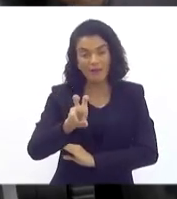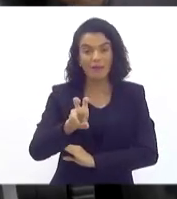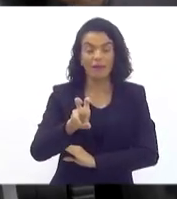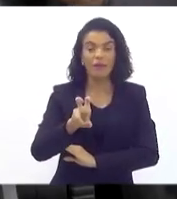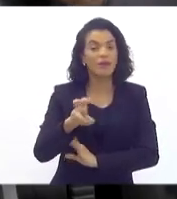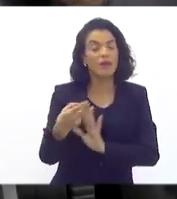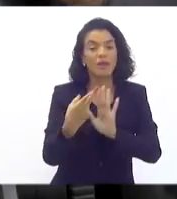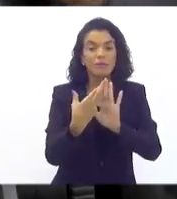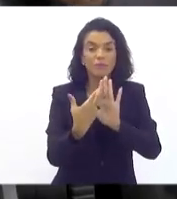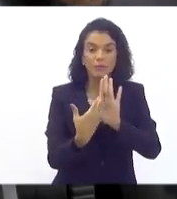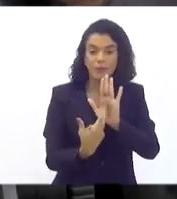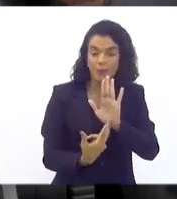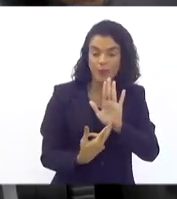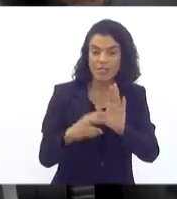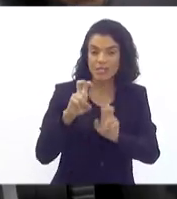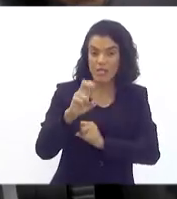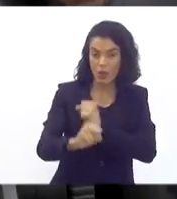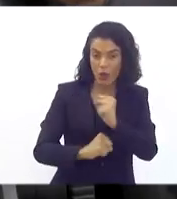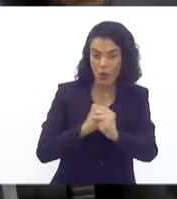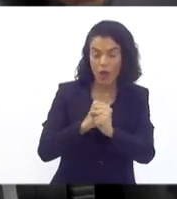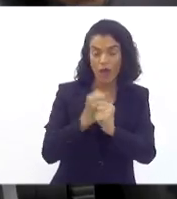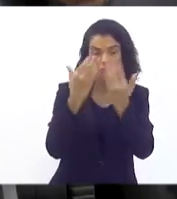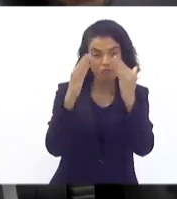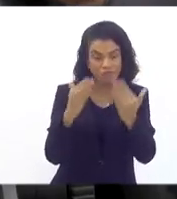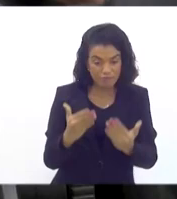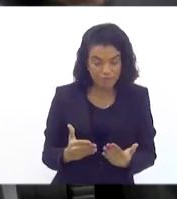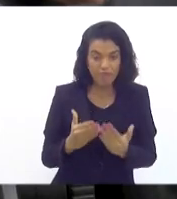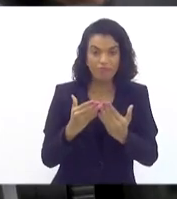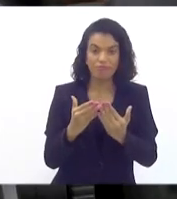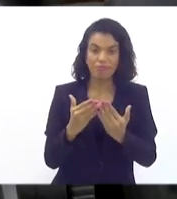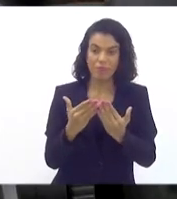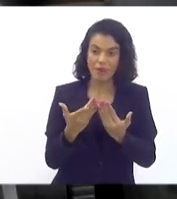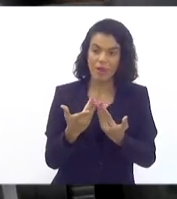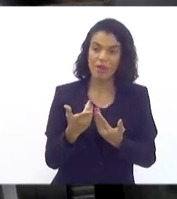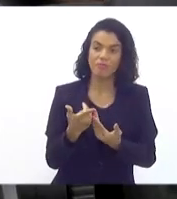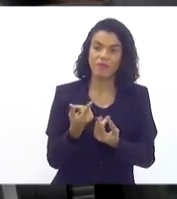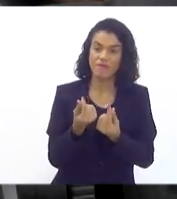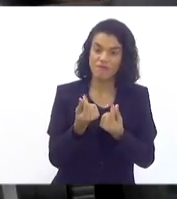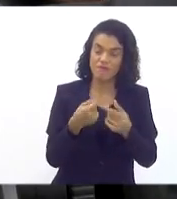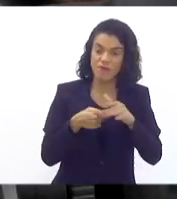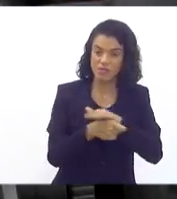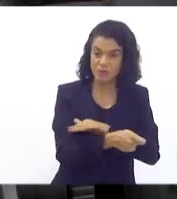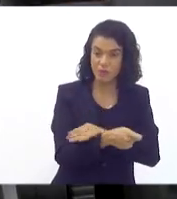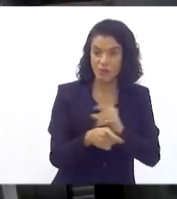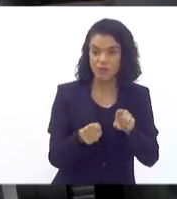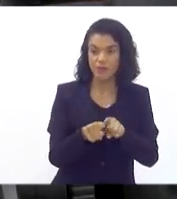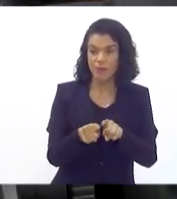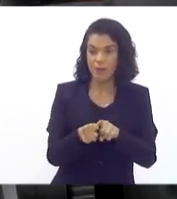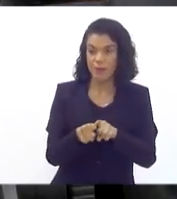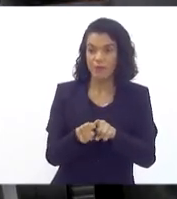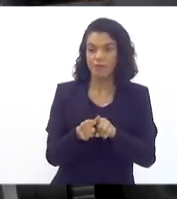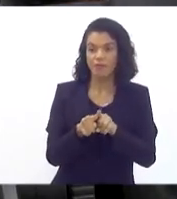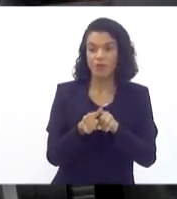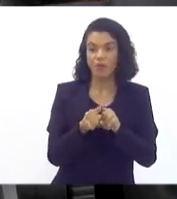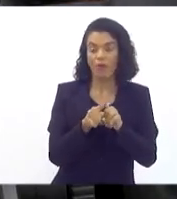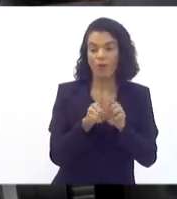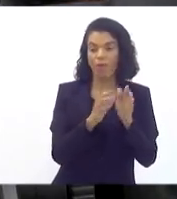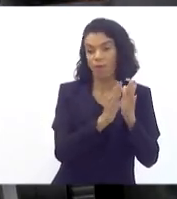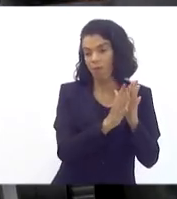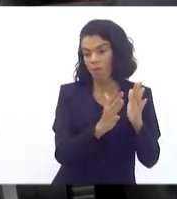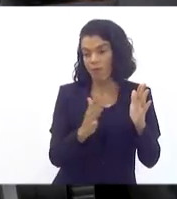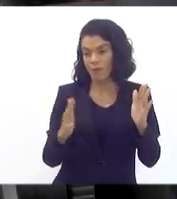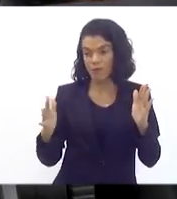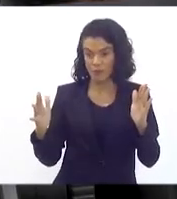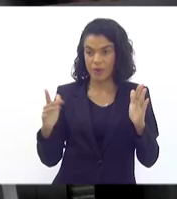estabelece os cinco a cada cinco anos fazer um processo de avaliação revisão e também a revisão o processo de